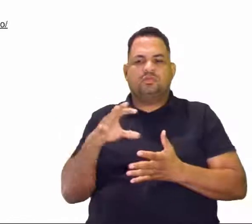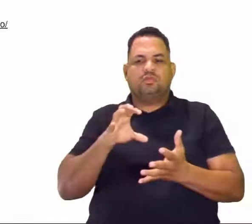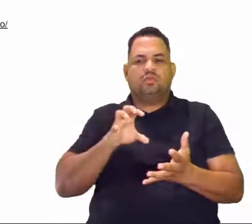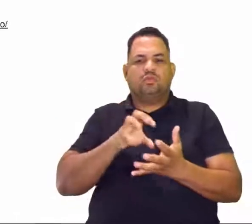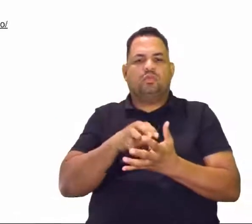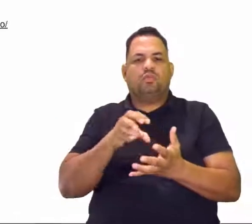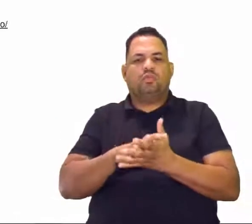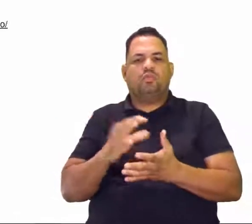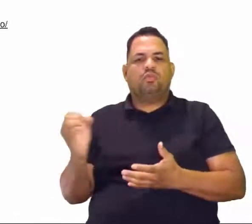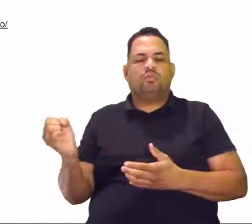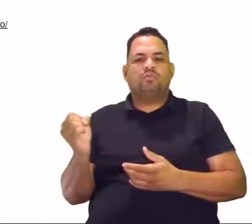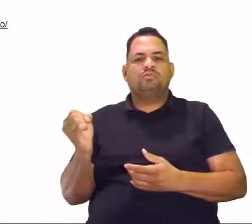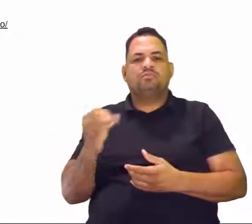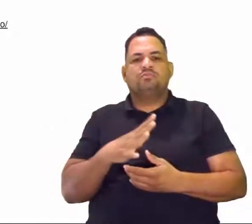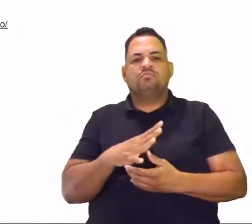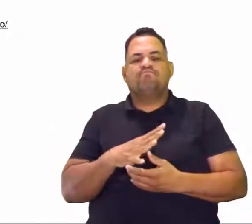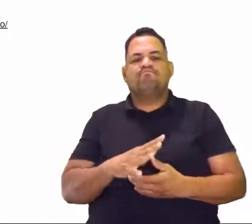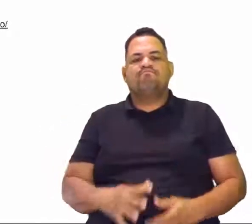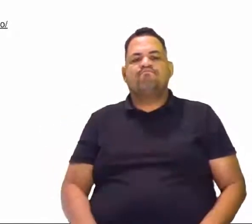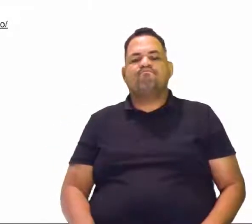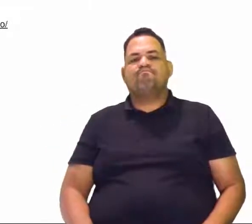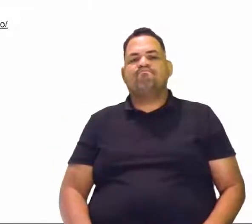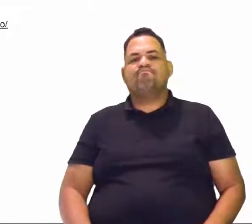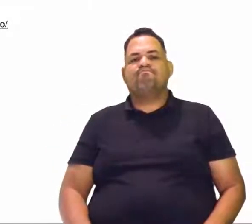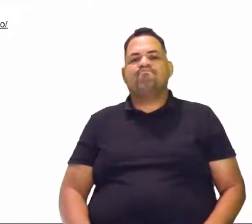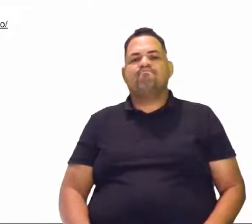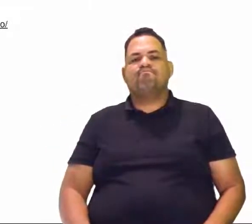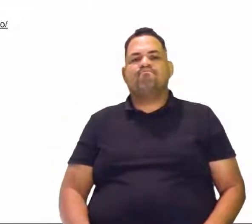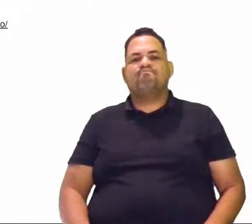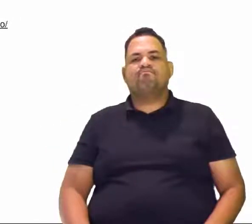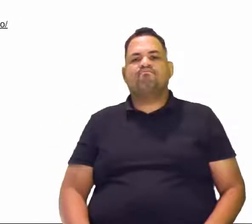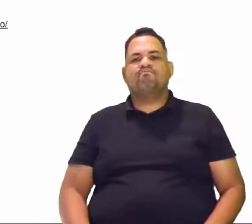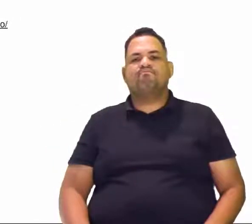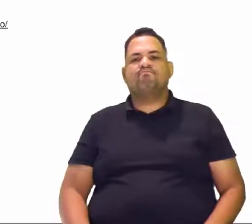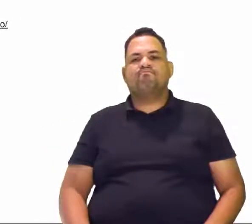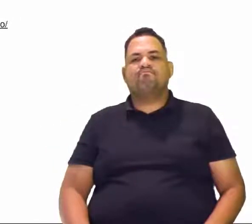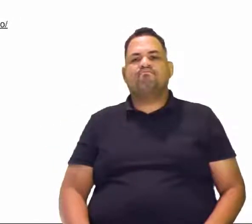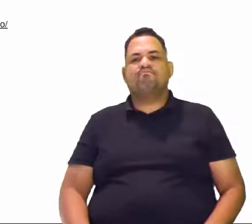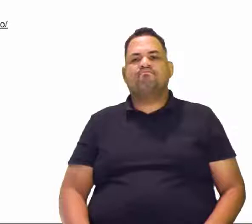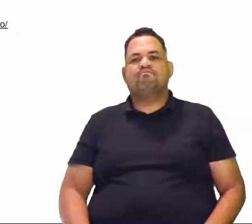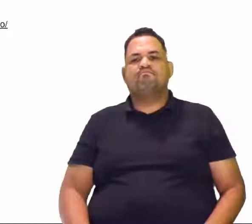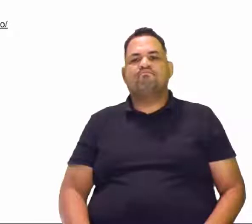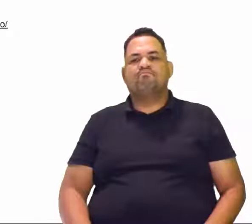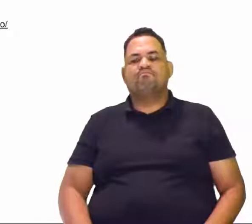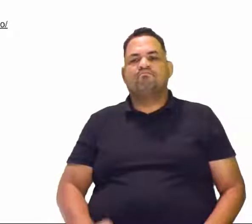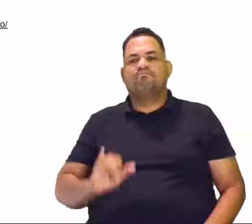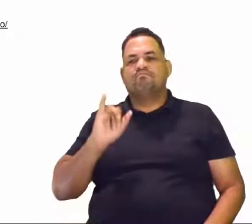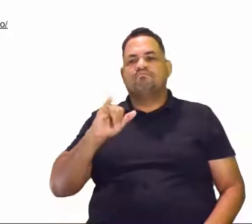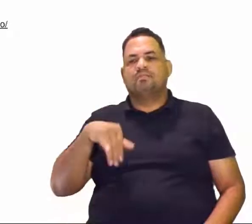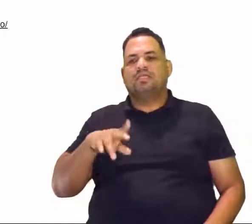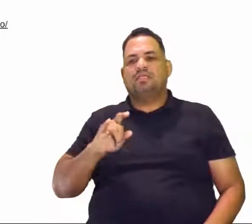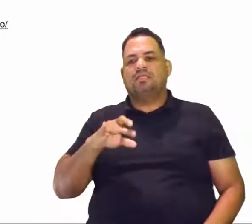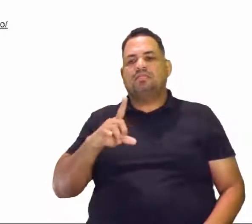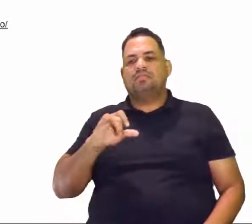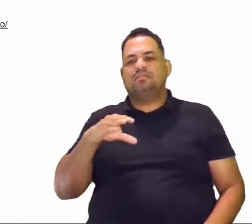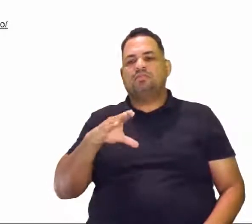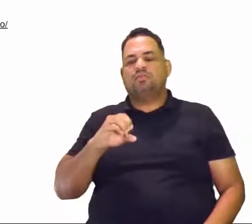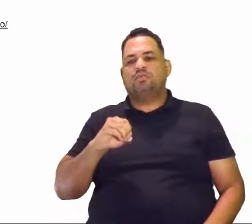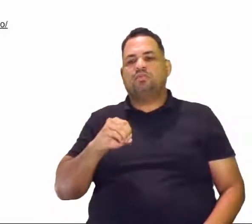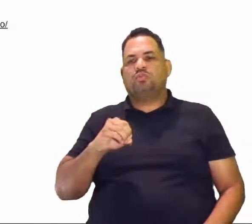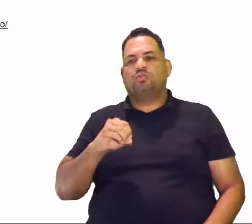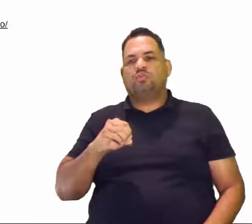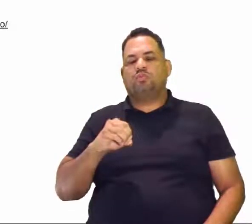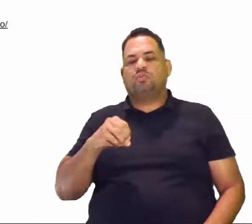aí o novo é Vou colocar aqui é um imperialismo mesma coisa é Tu